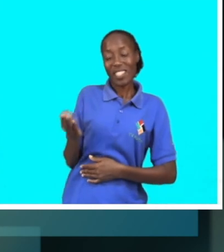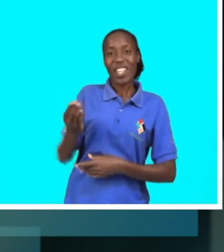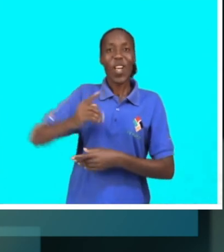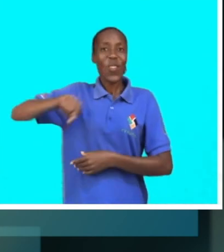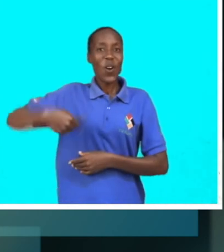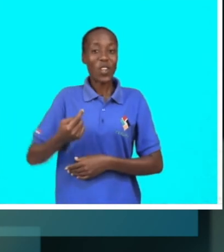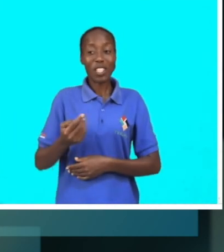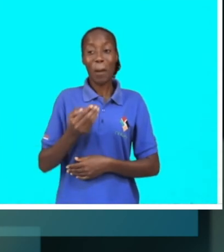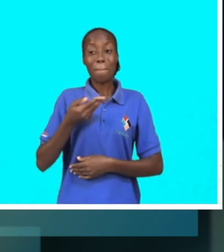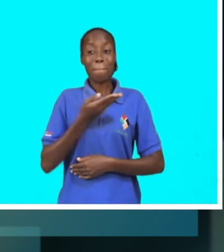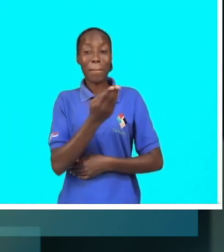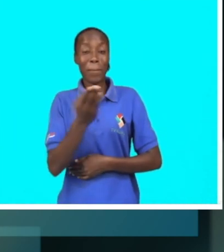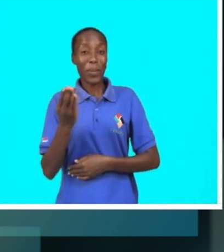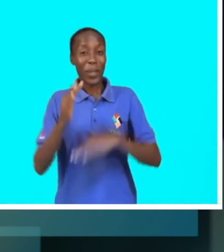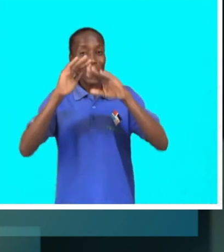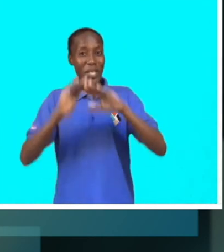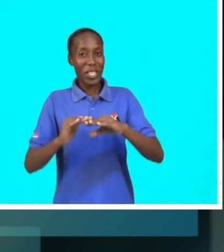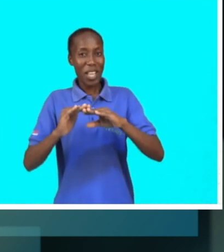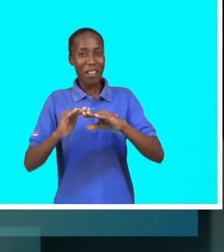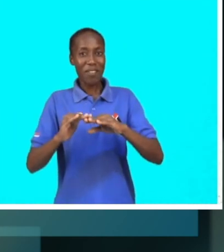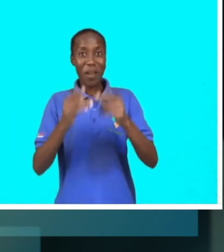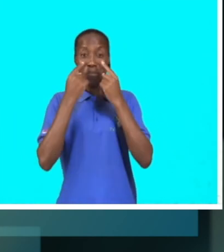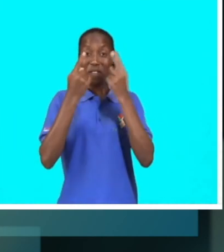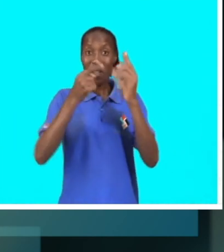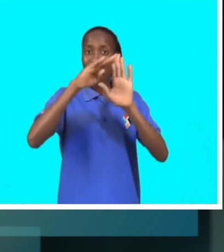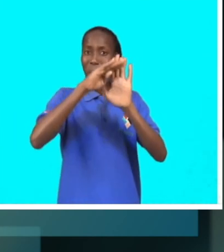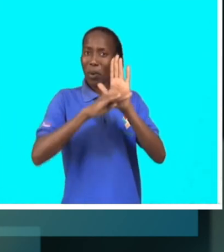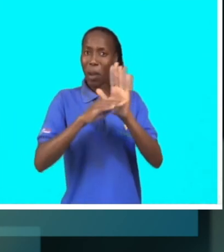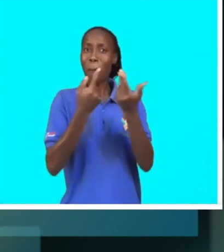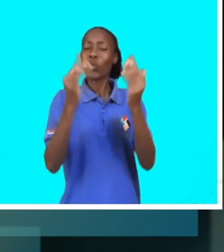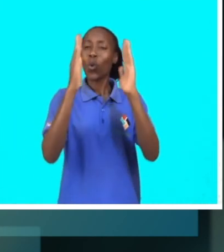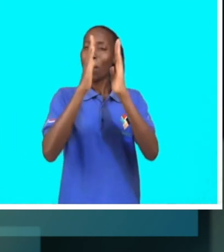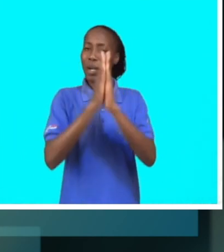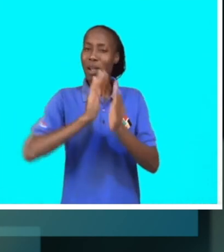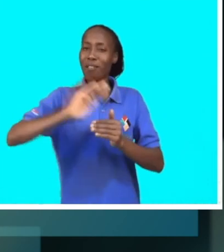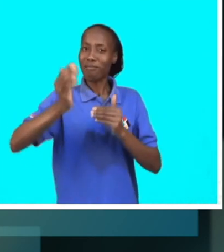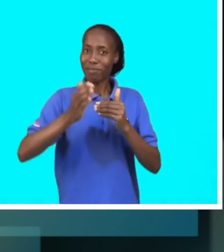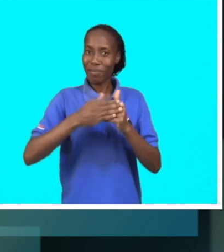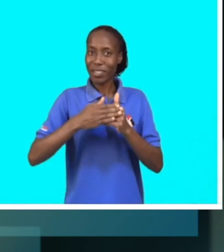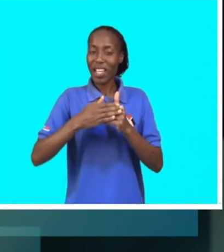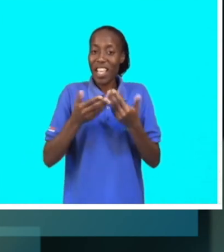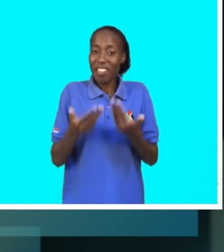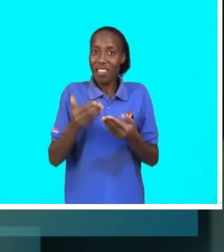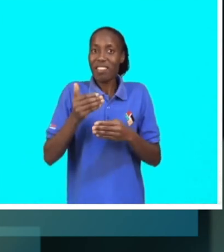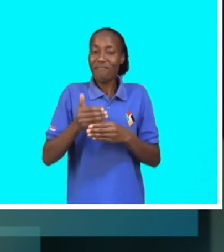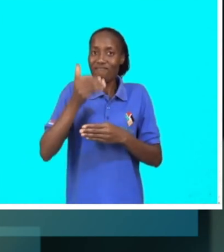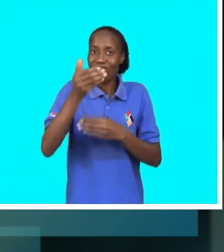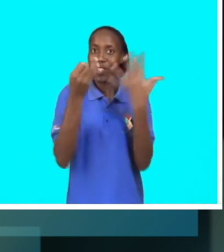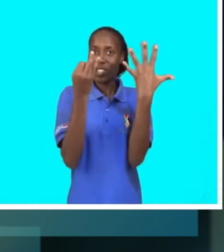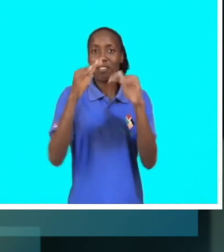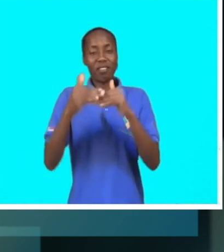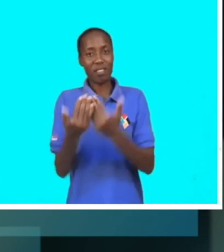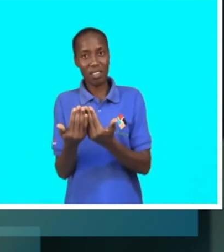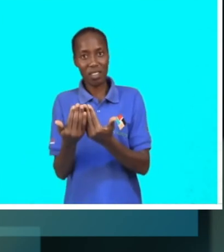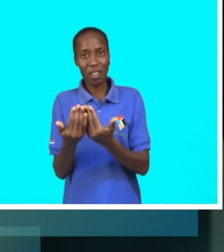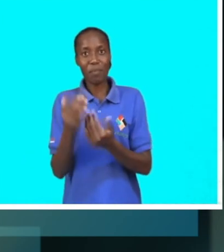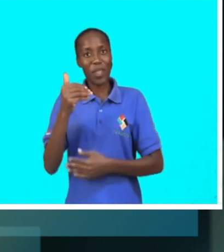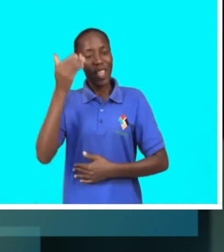sem nós. Para si, que esteve na nossa companhia, o nosso muito obrigado. Nós voltamos daqui a sete dias.